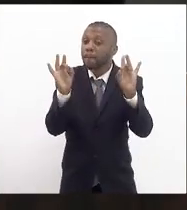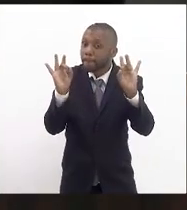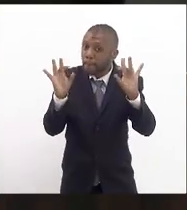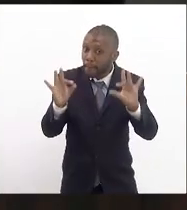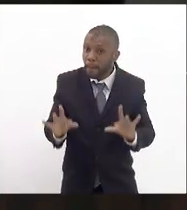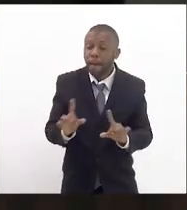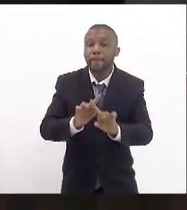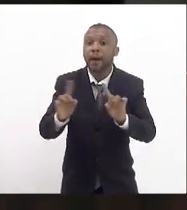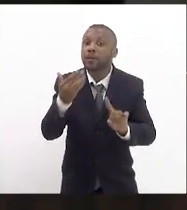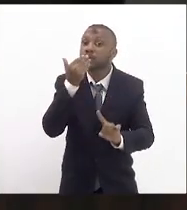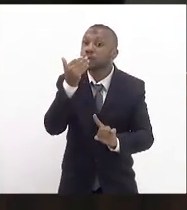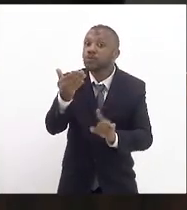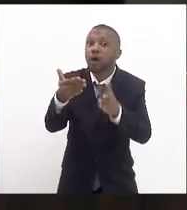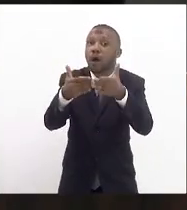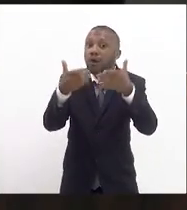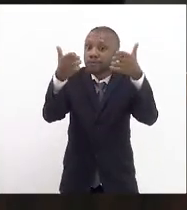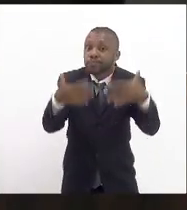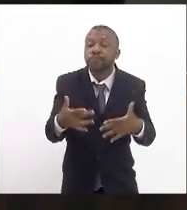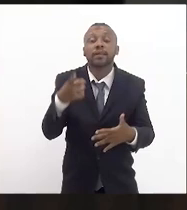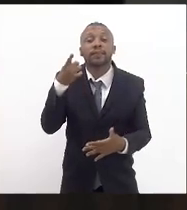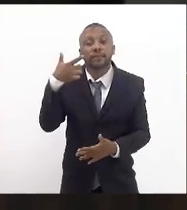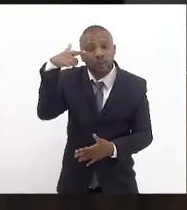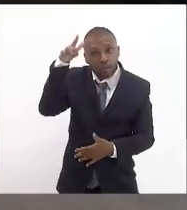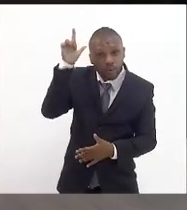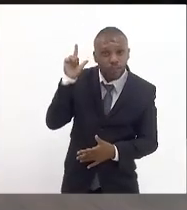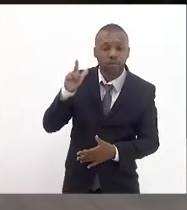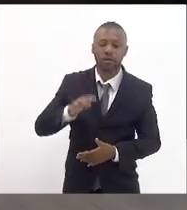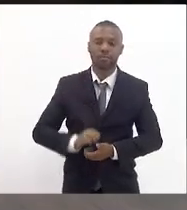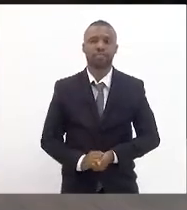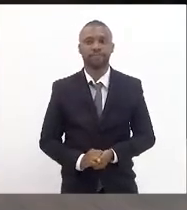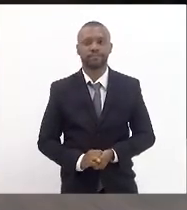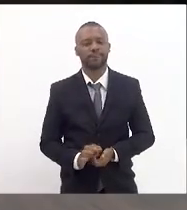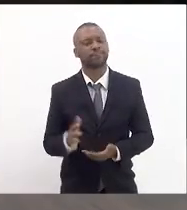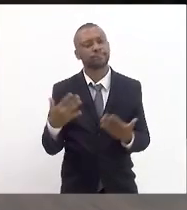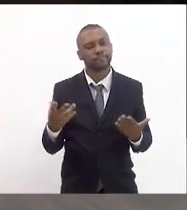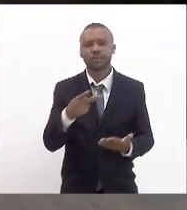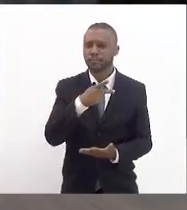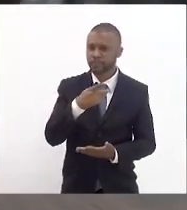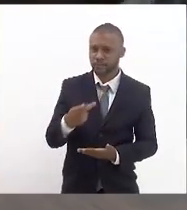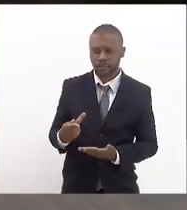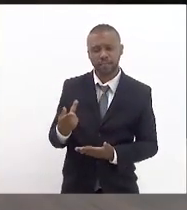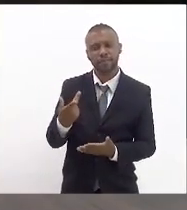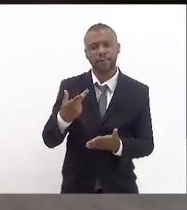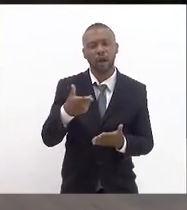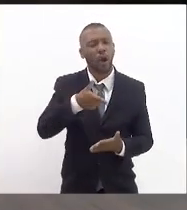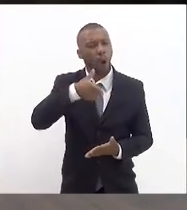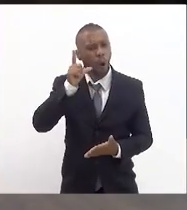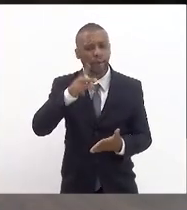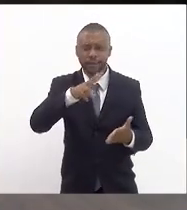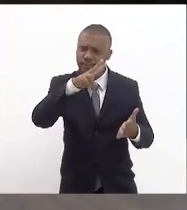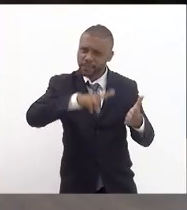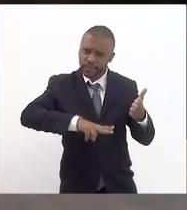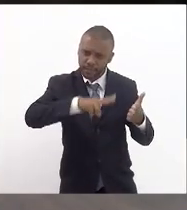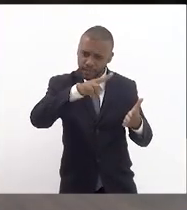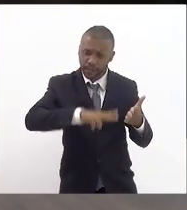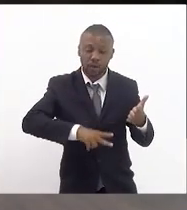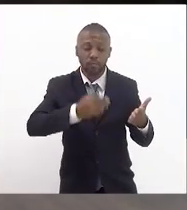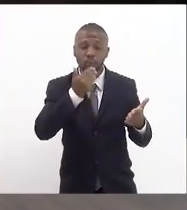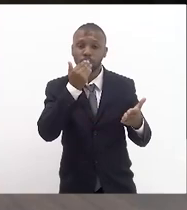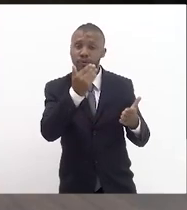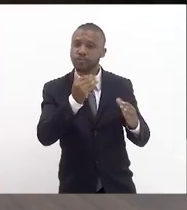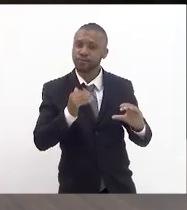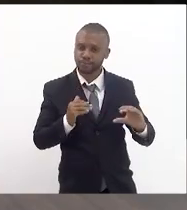porém, questão de ordem do deputado Luiz Paulo. Senhor presidente, Vossa Excelência leu ontem o meu